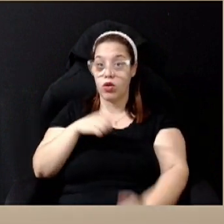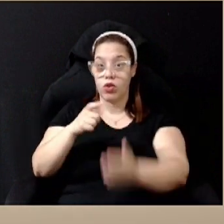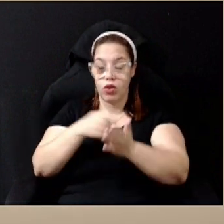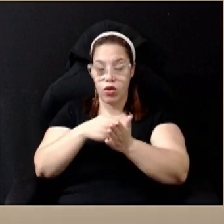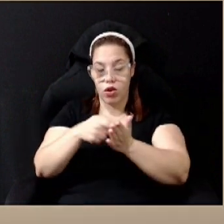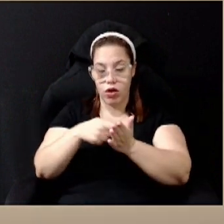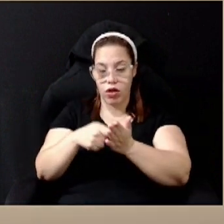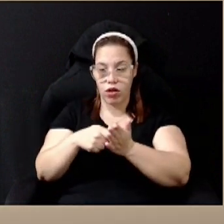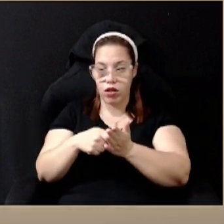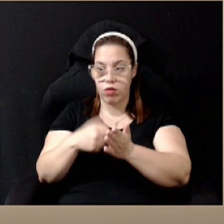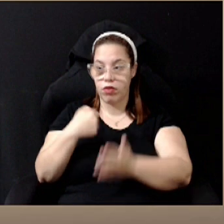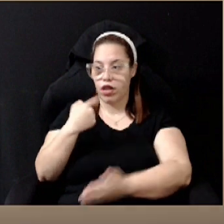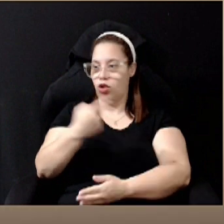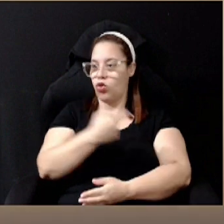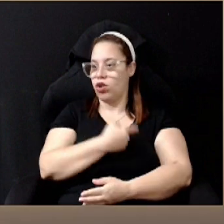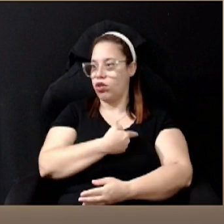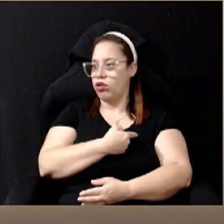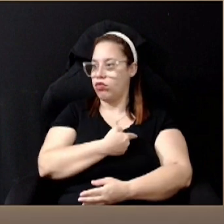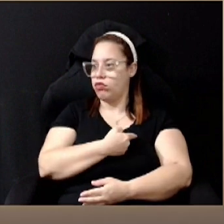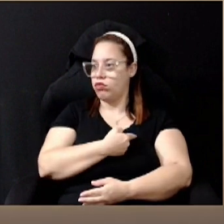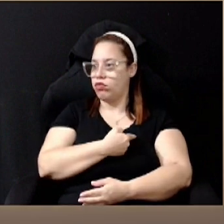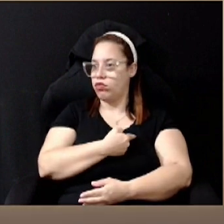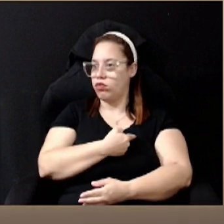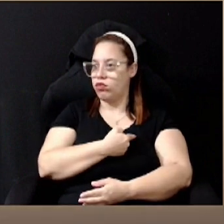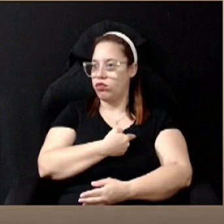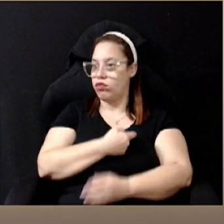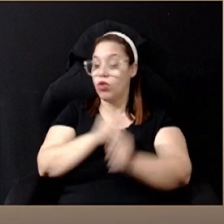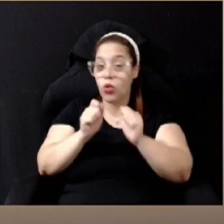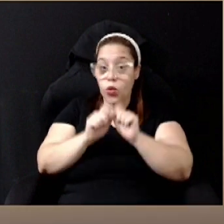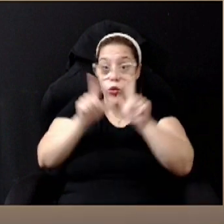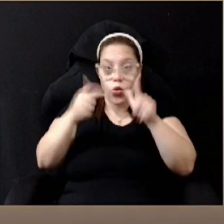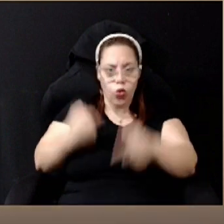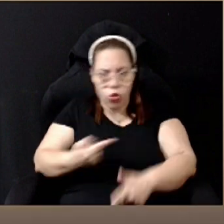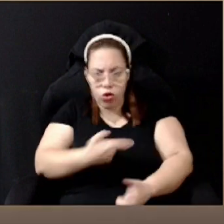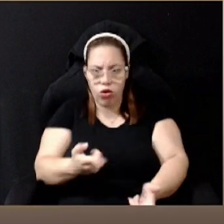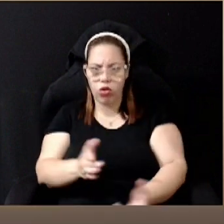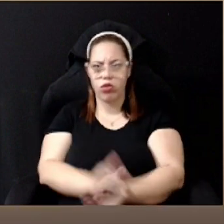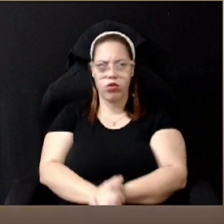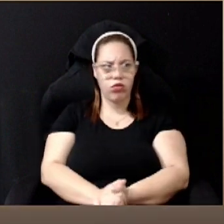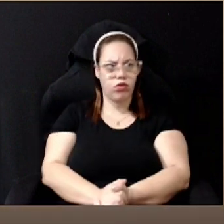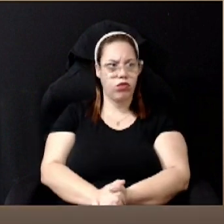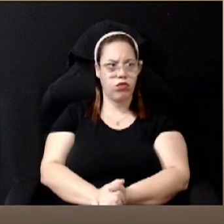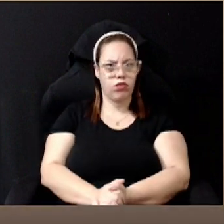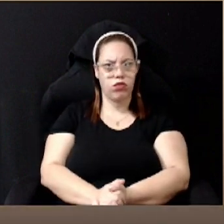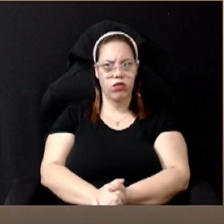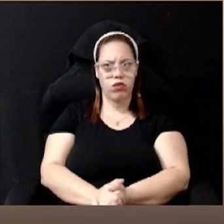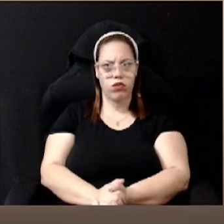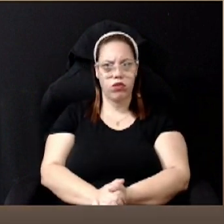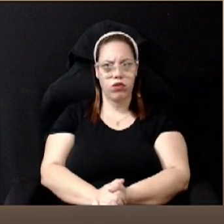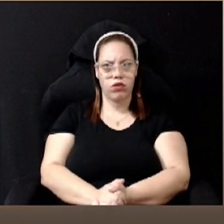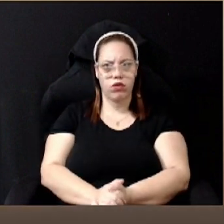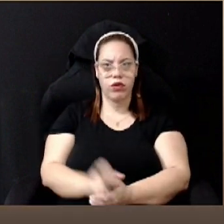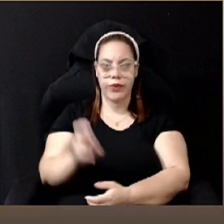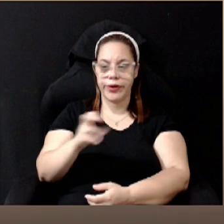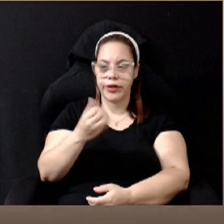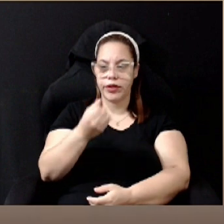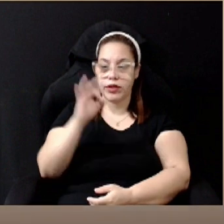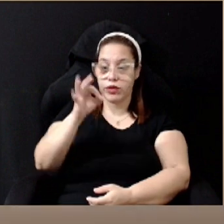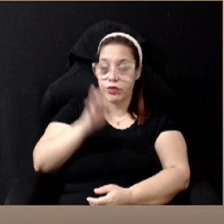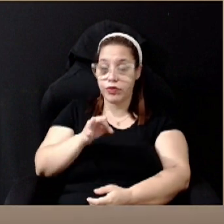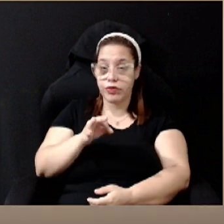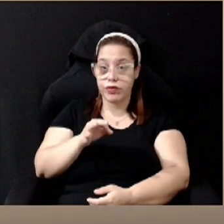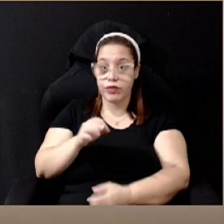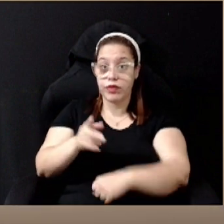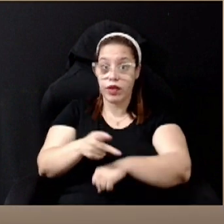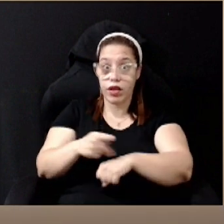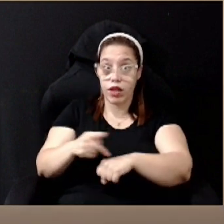nossas, porque a gente tem que despertar os nossos, a gente. Nós somos 56% da população desse país.